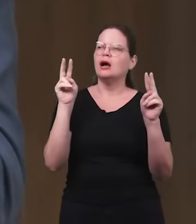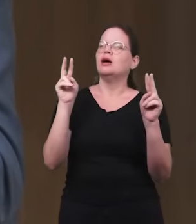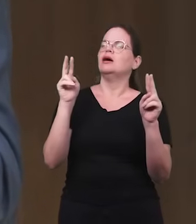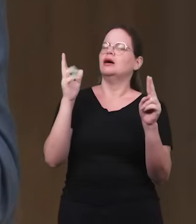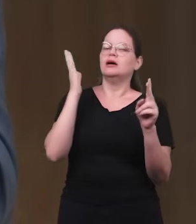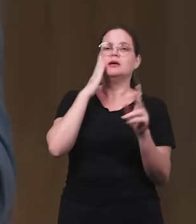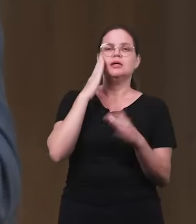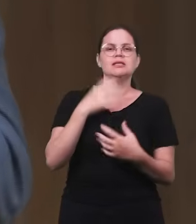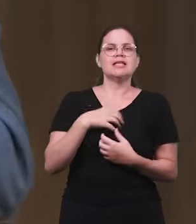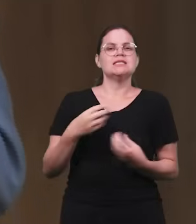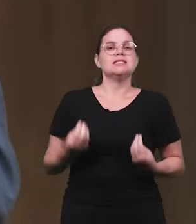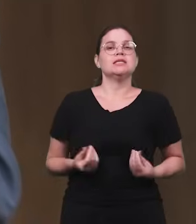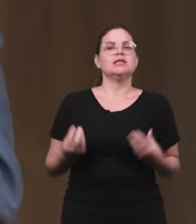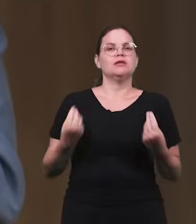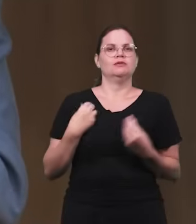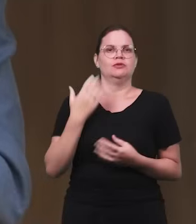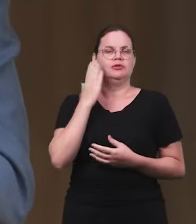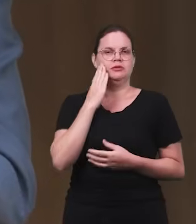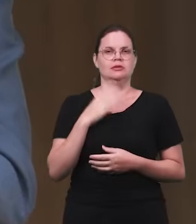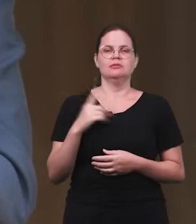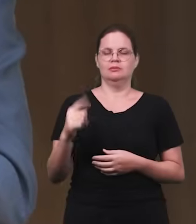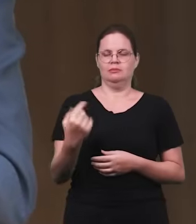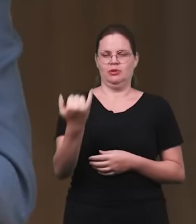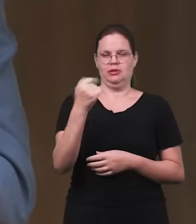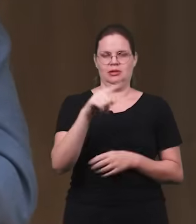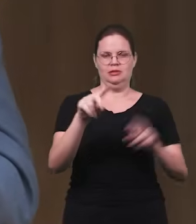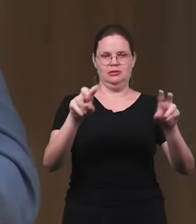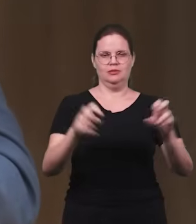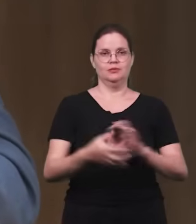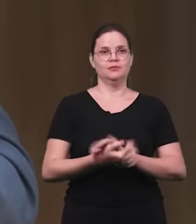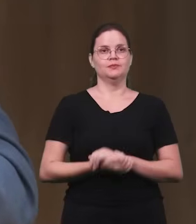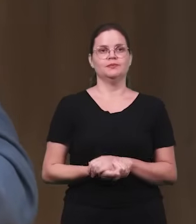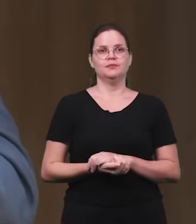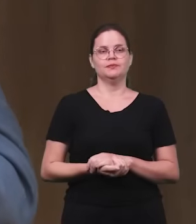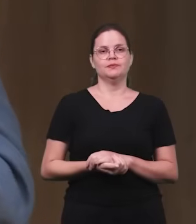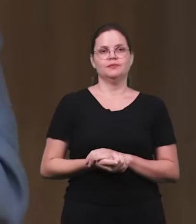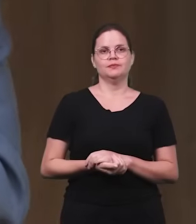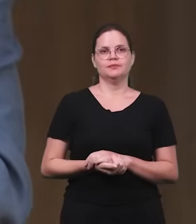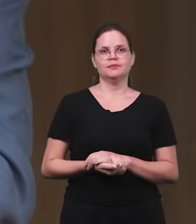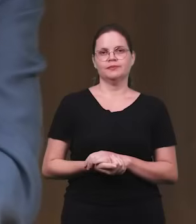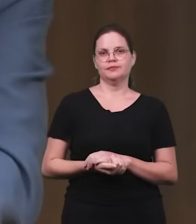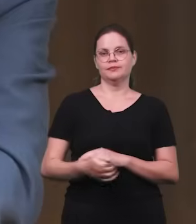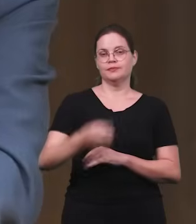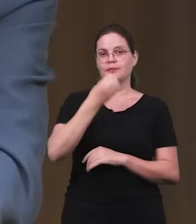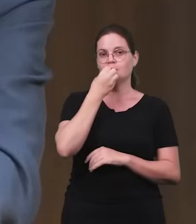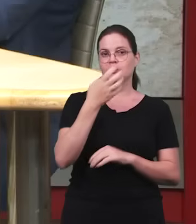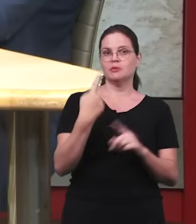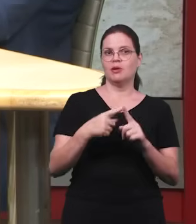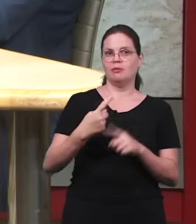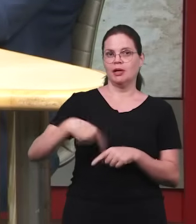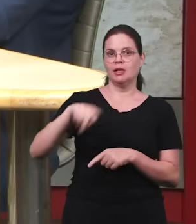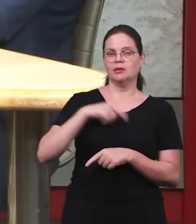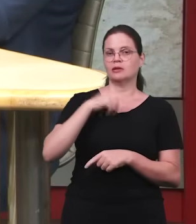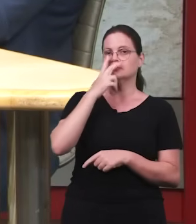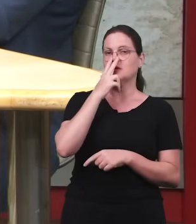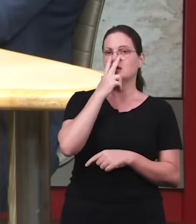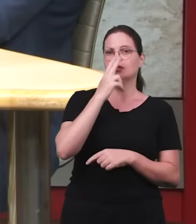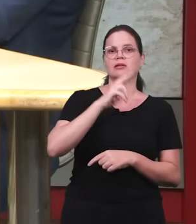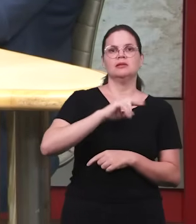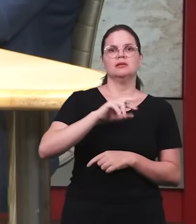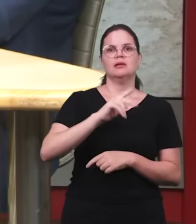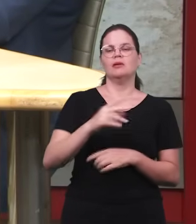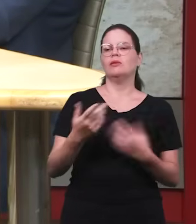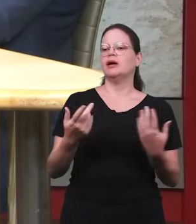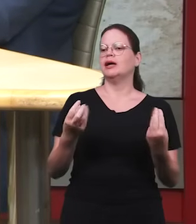essa sensibilidade. Então, acho que esse ponto é importante. Muito bom, porque nós não estamos condicionando os filhos. É isso